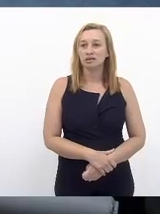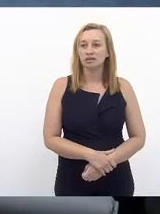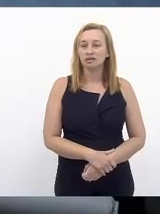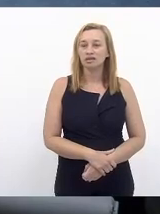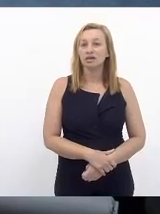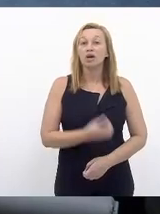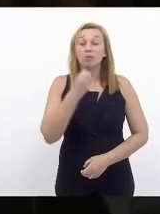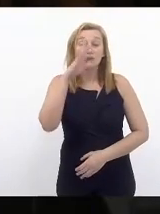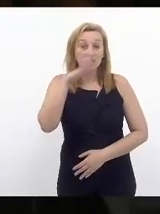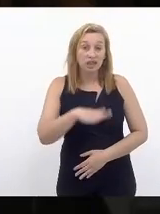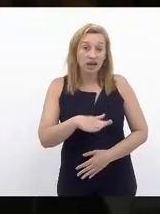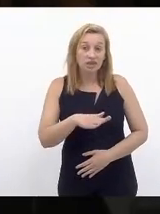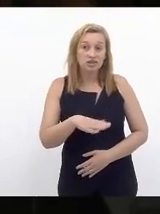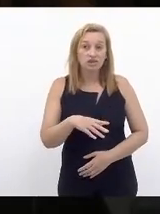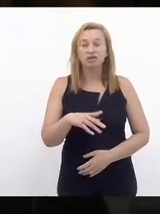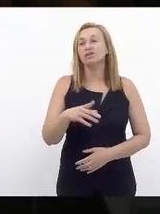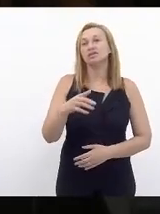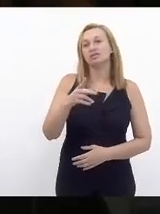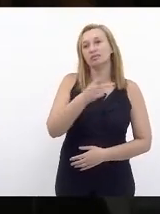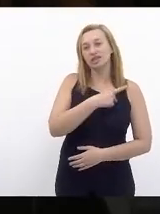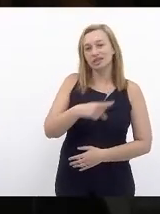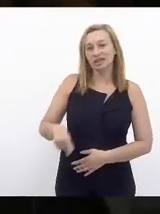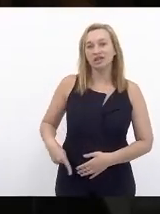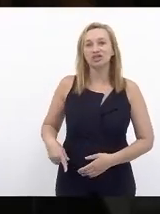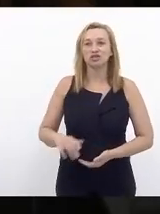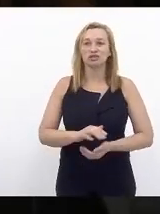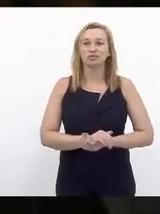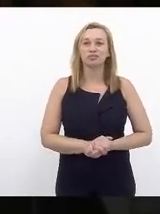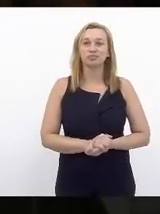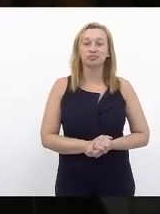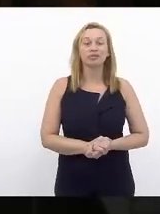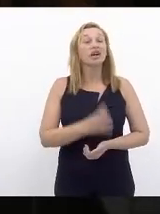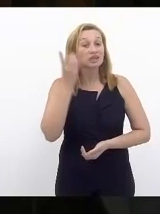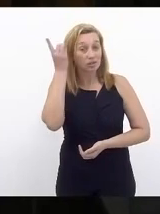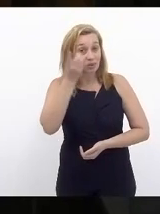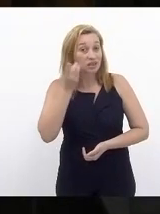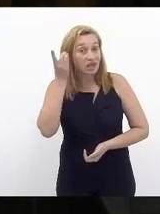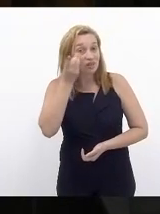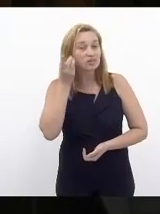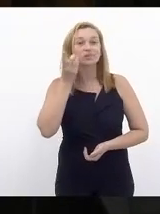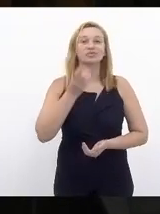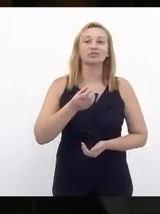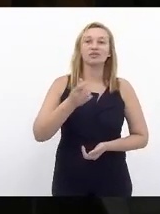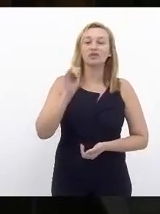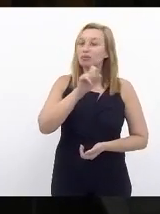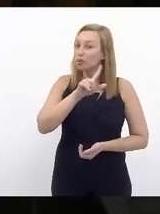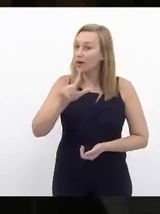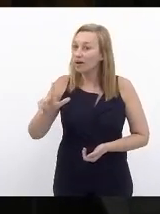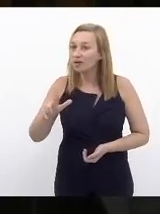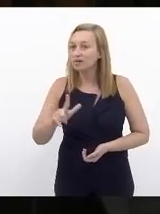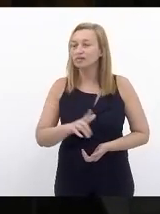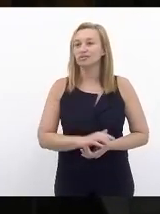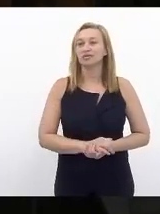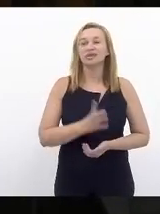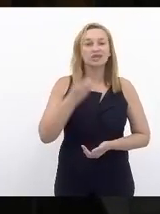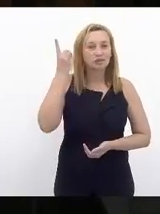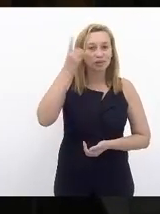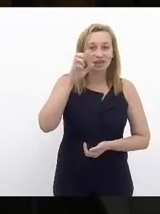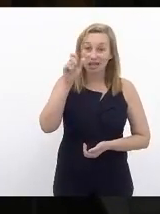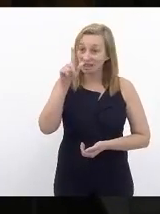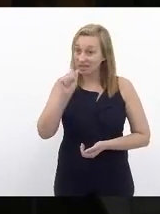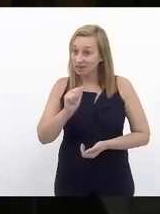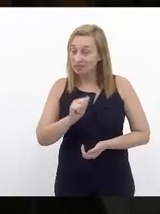Boa tarde, senhora presidente, nobre deputado Felipe Poubel, deputada Alana